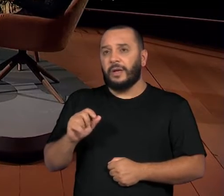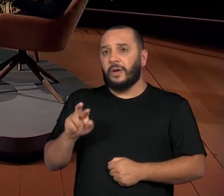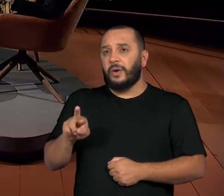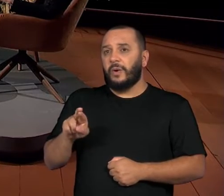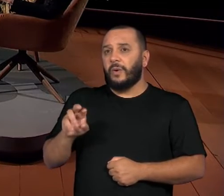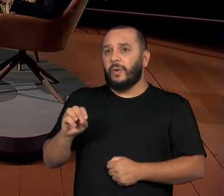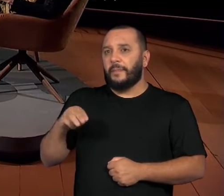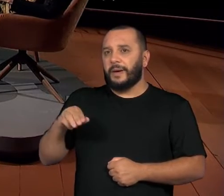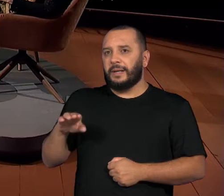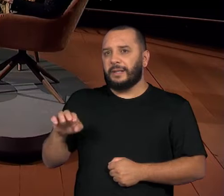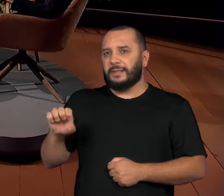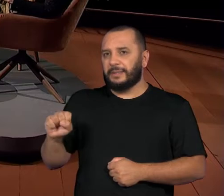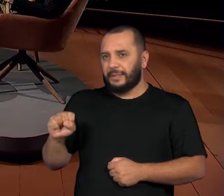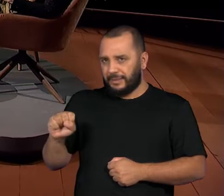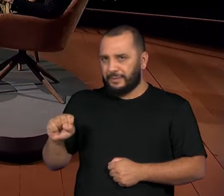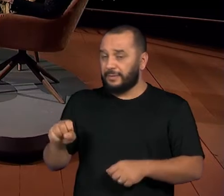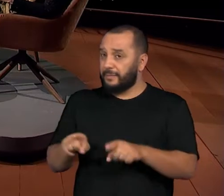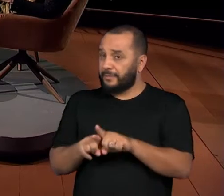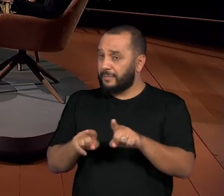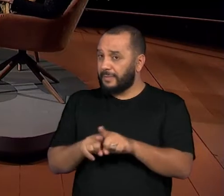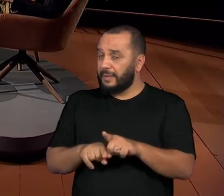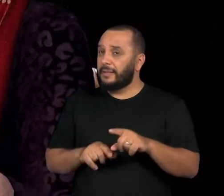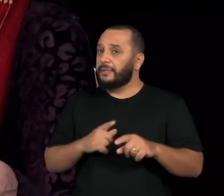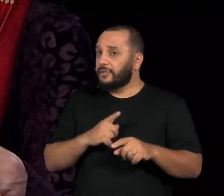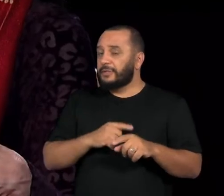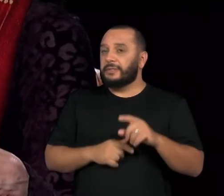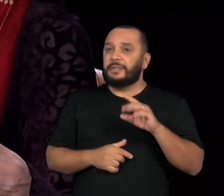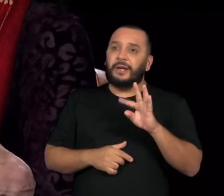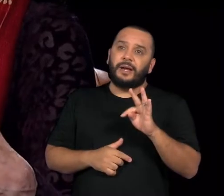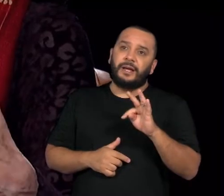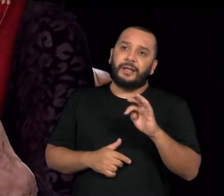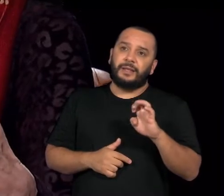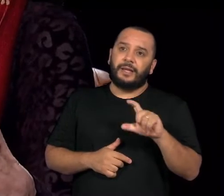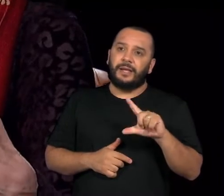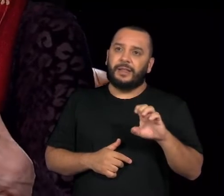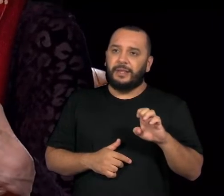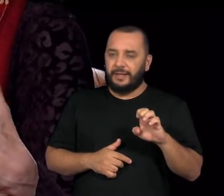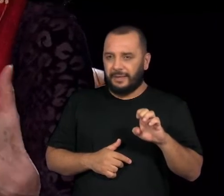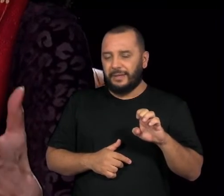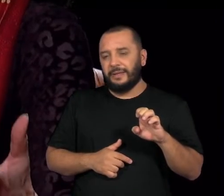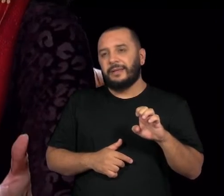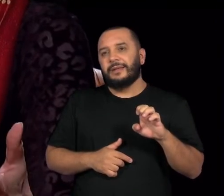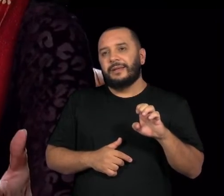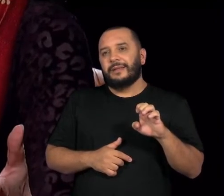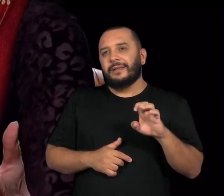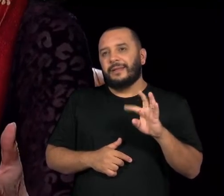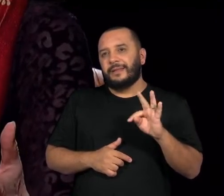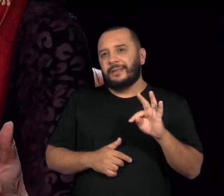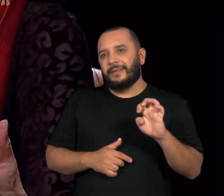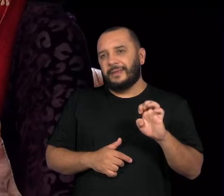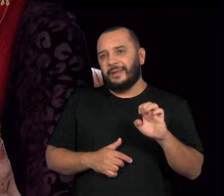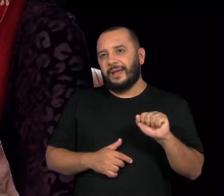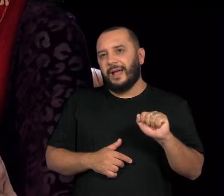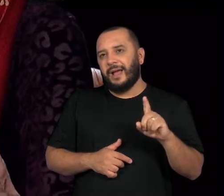o teleteatro. Verdade. E o teleteatro era uma coisa magna, nós amávamos fazer, amávamos,